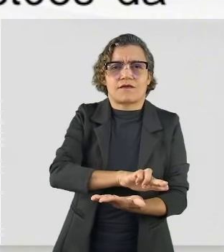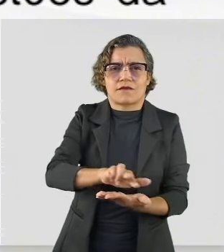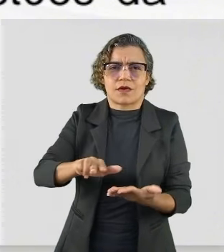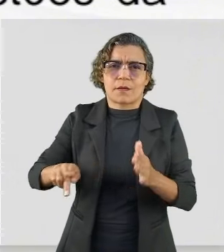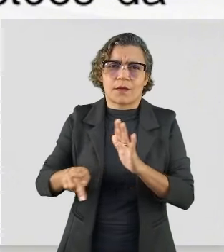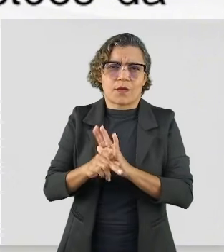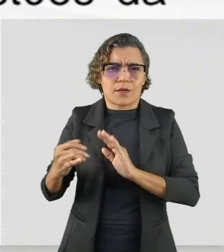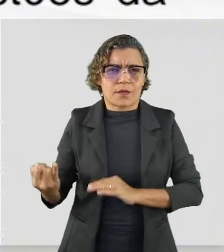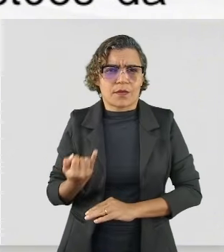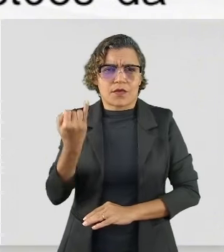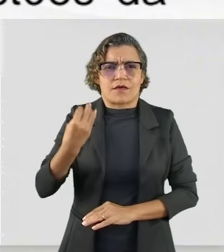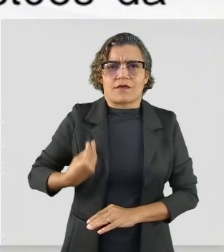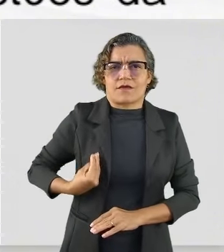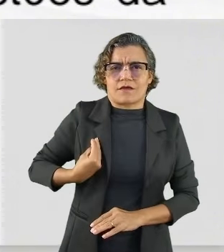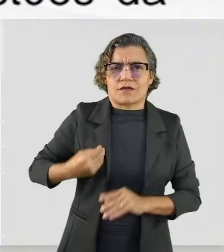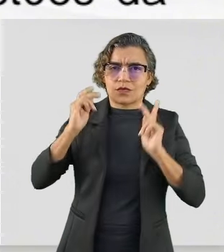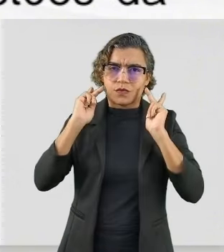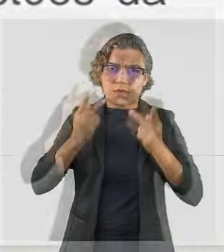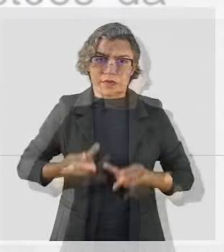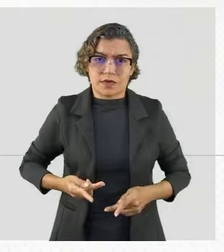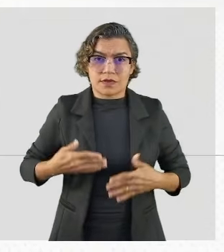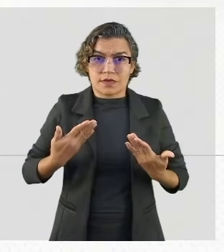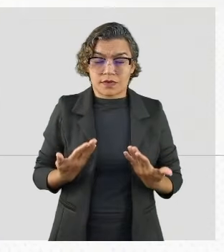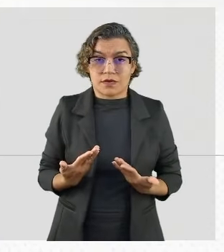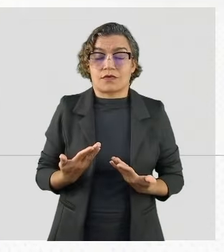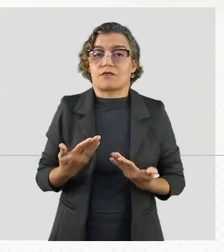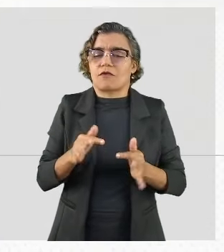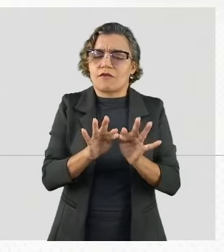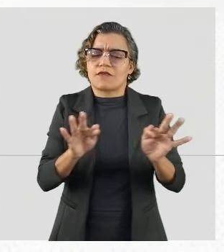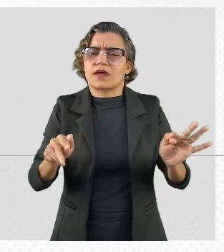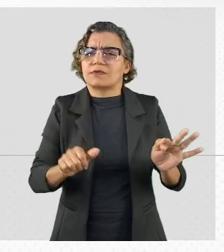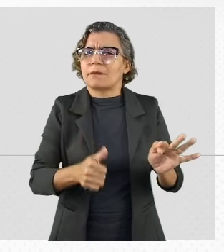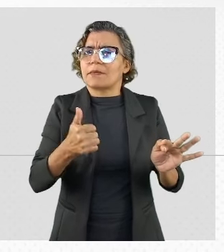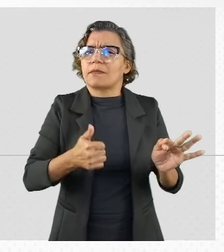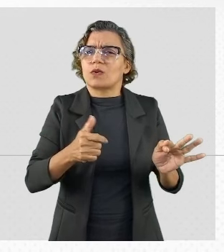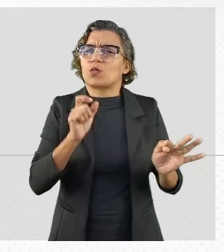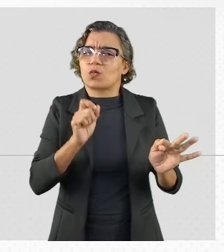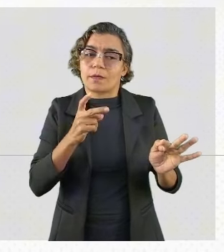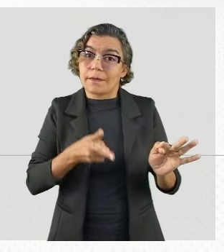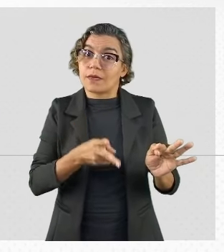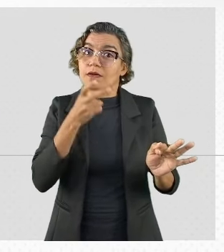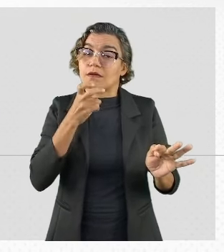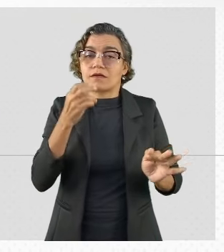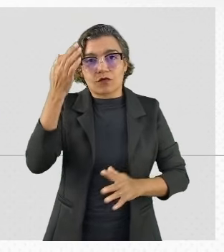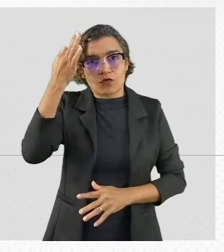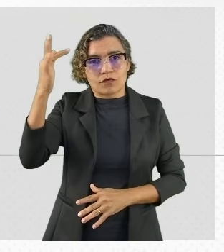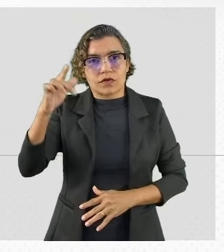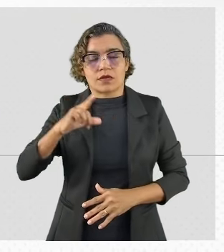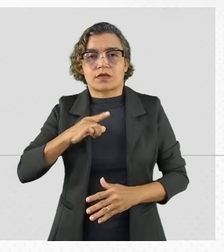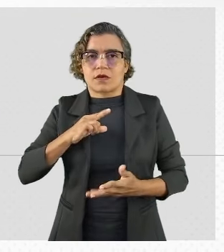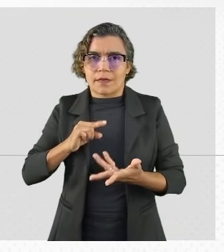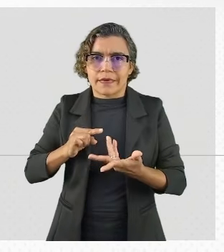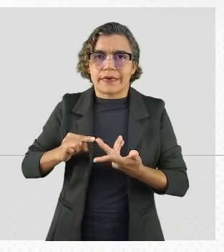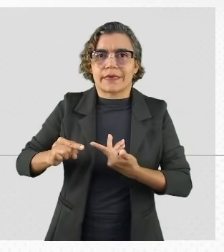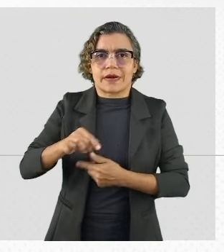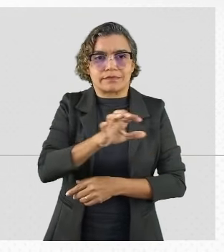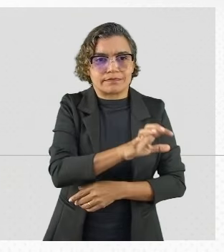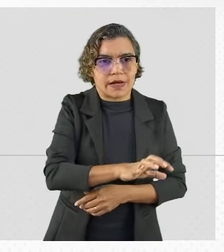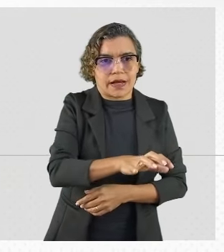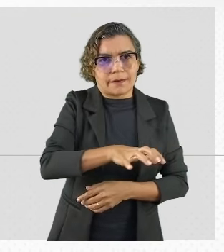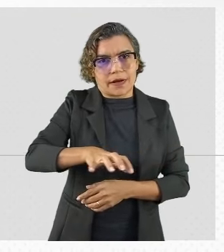da vida humana. Então, aqui nessa primeira frase, a gente já consegue perceber que a filosofia ela tem diversas áreas, né?